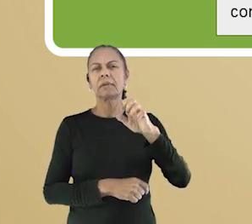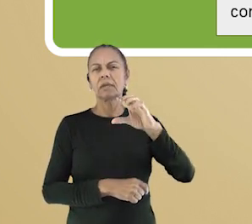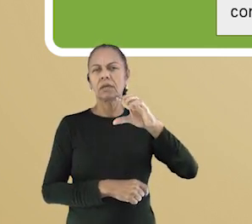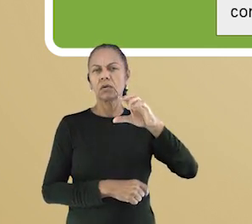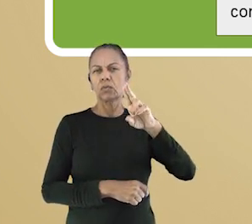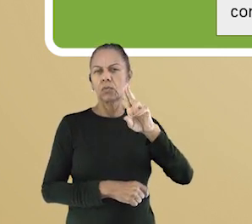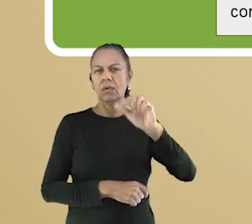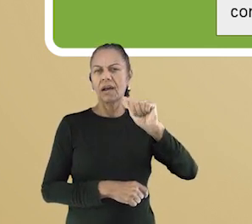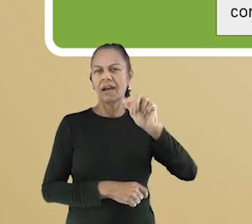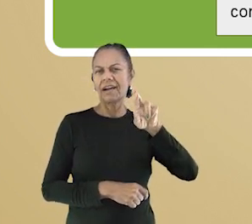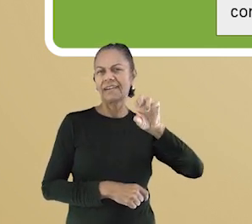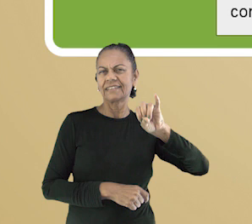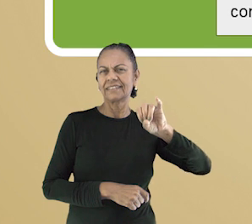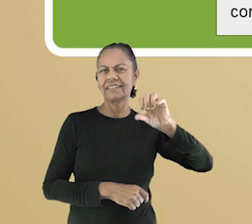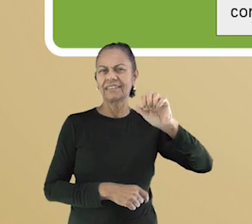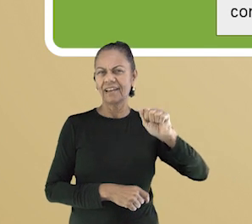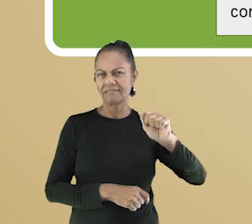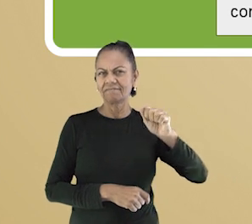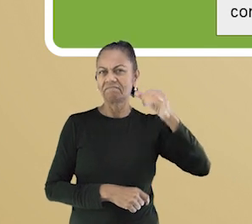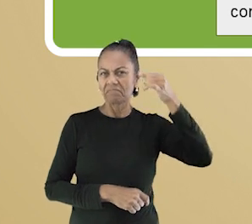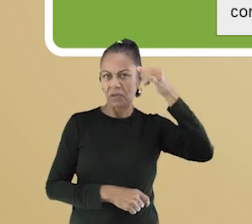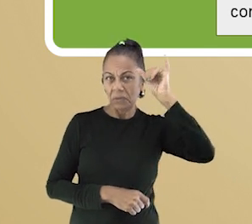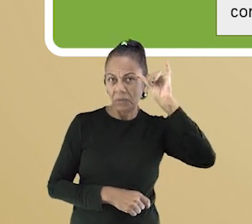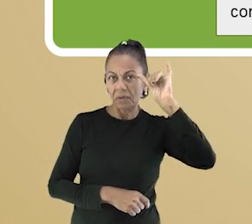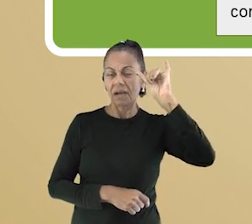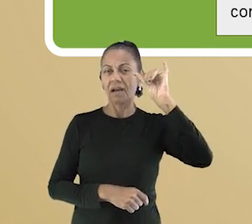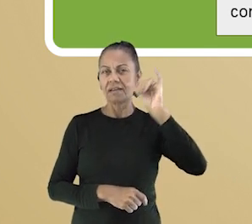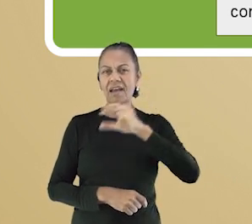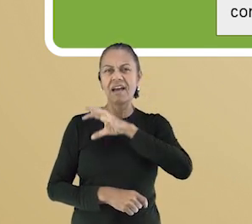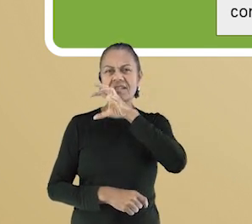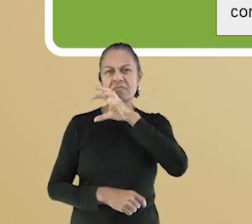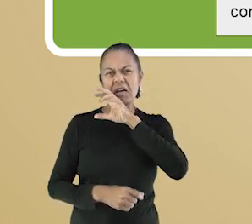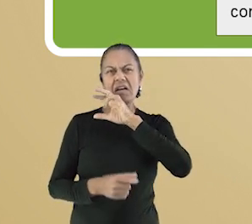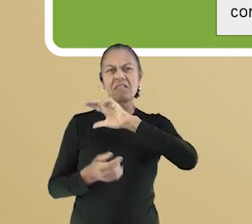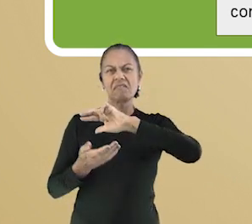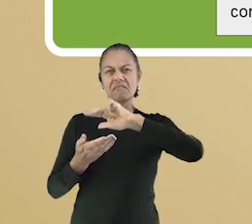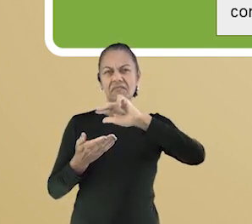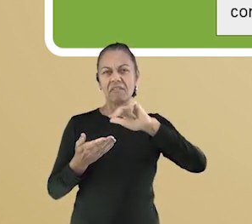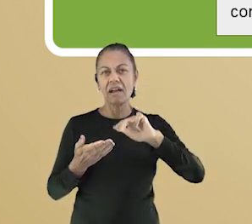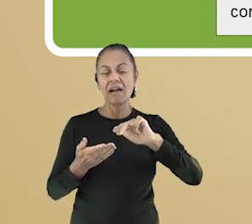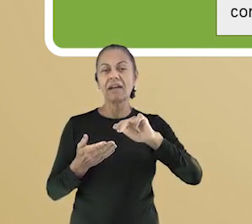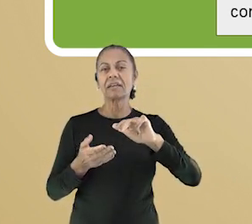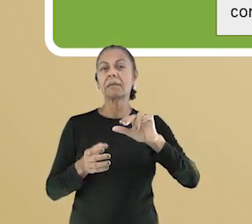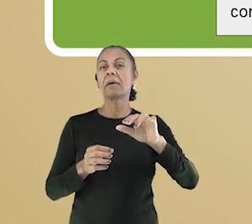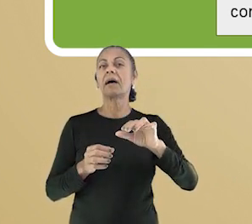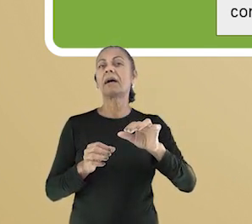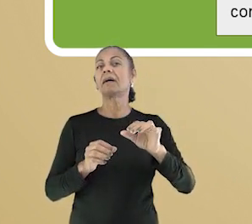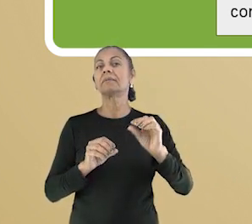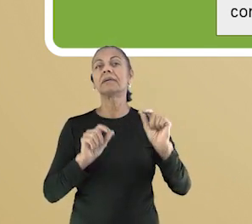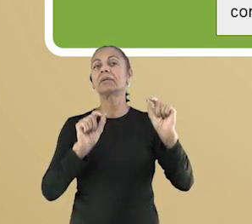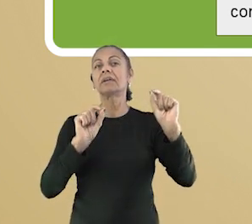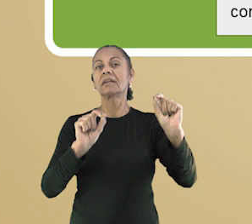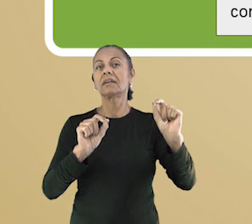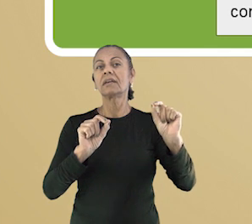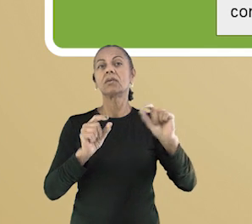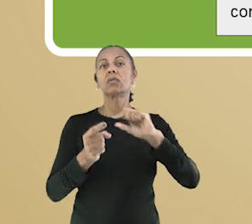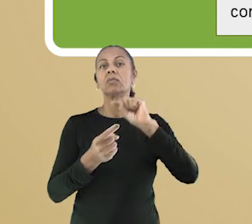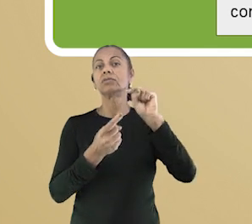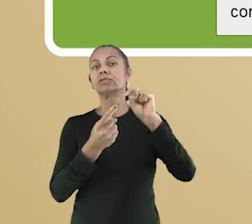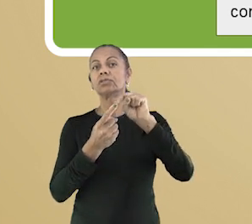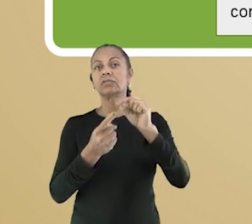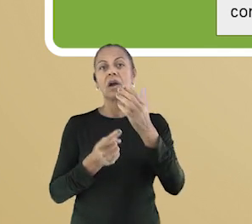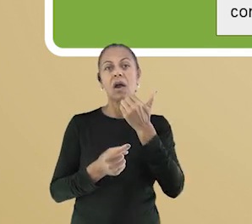pecuária é a criação de animais para comercialização, alimentação, mas também para a obtenção de